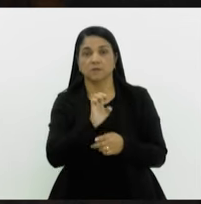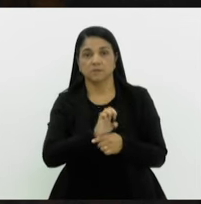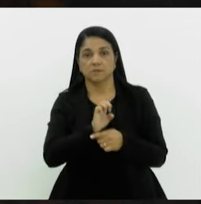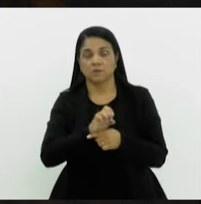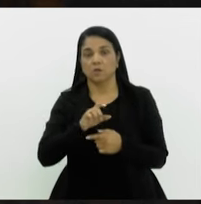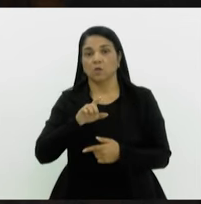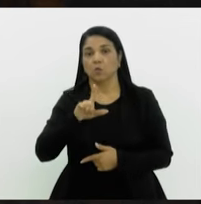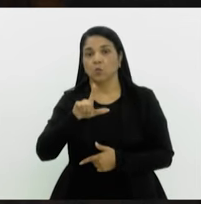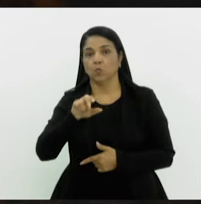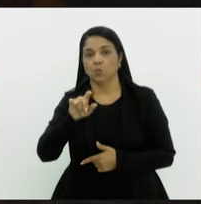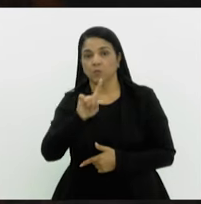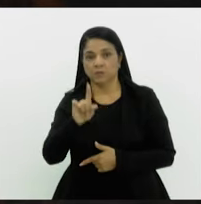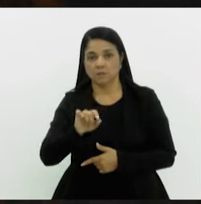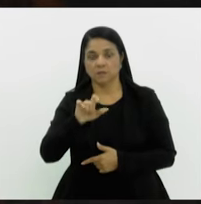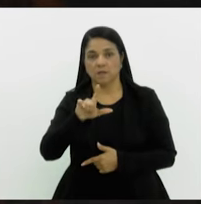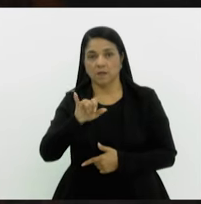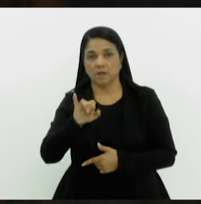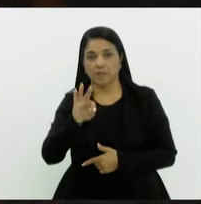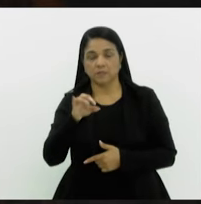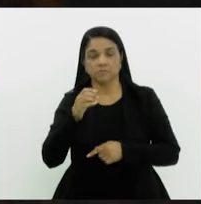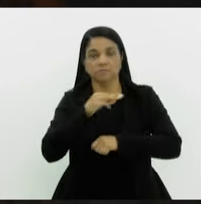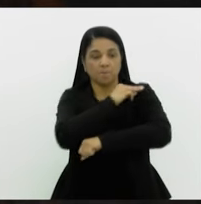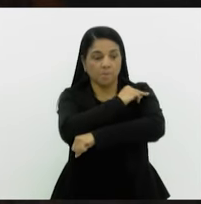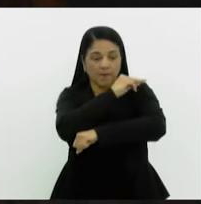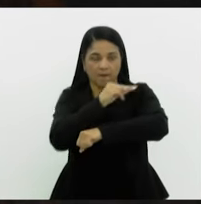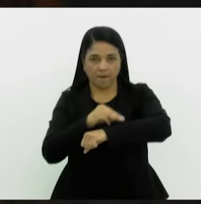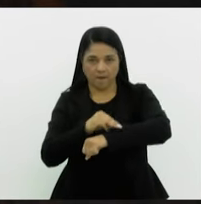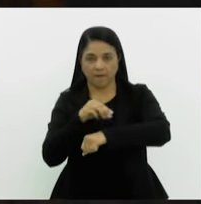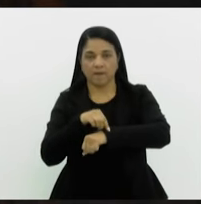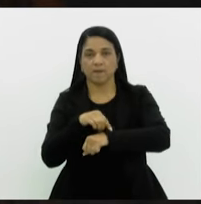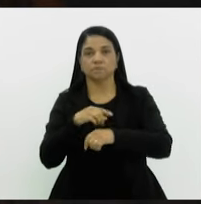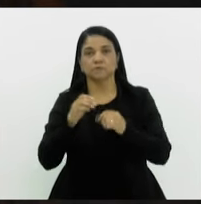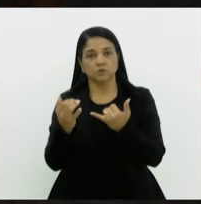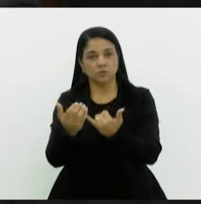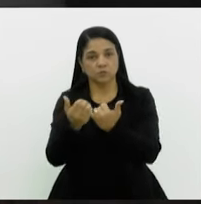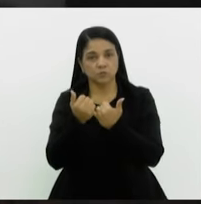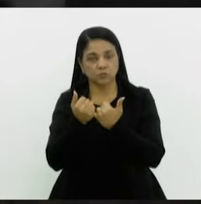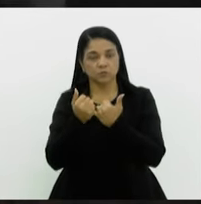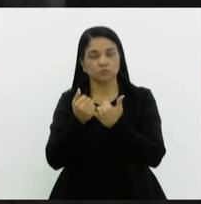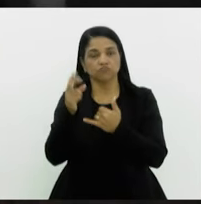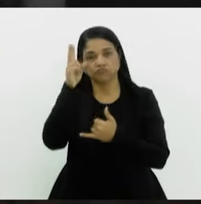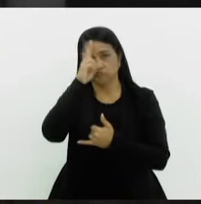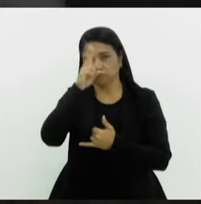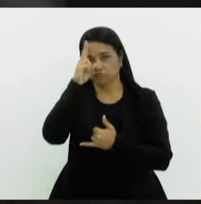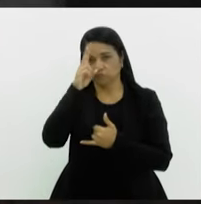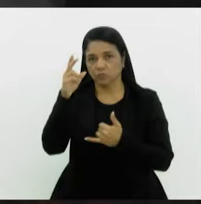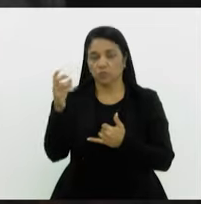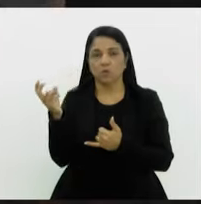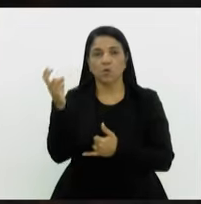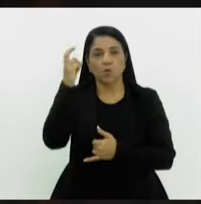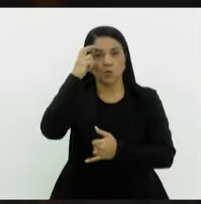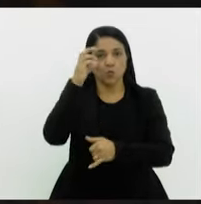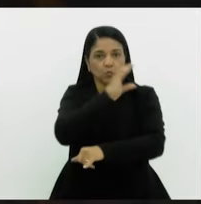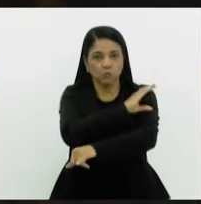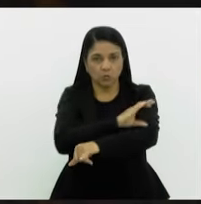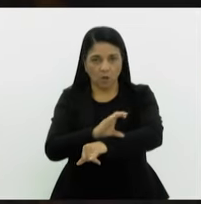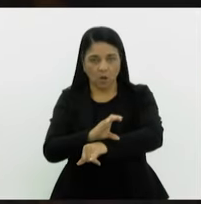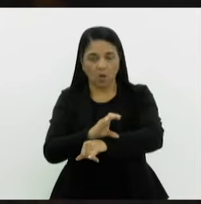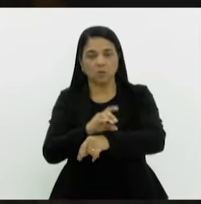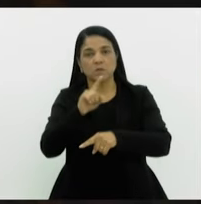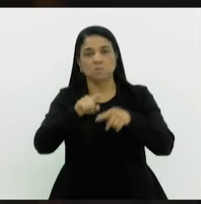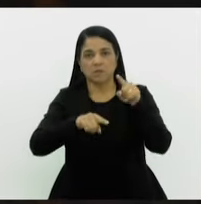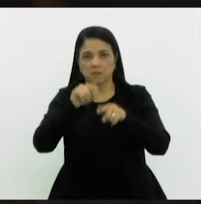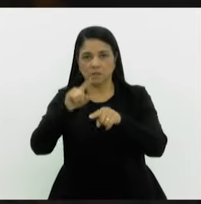Reid, localizado em Macaé, patrimônio histórico cultural de natureza imaterial do Estado do Rio de